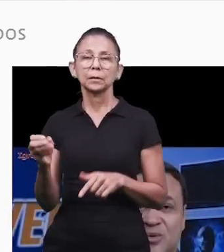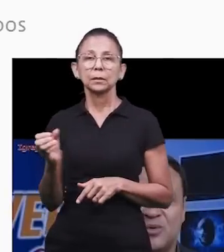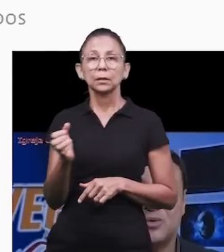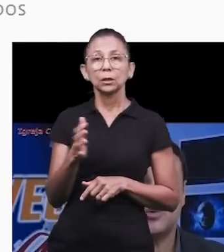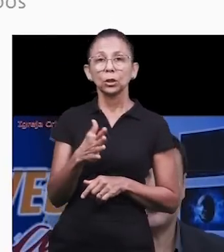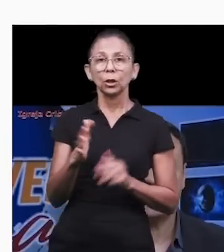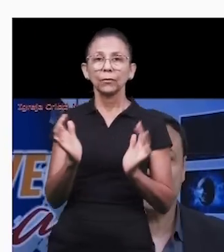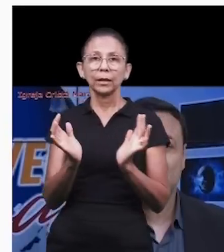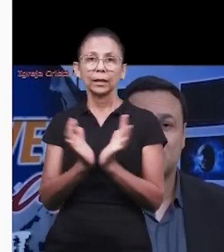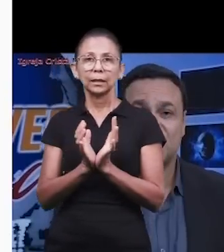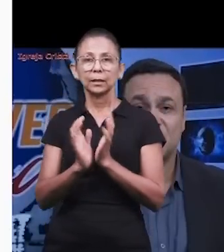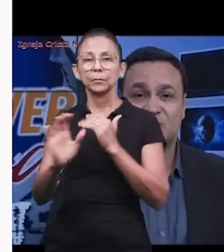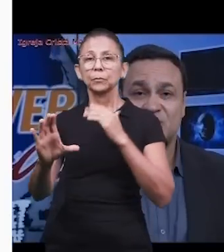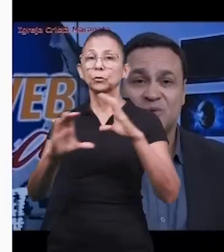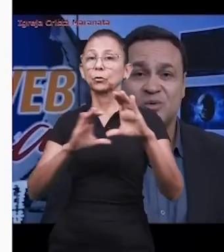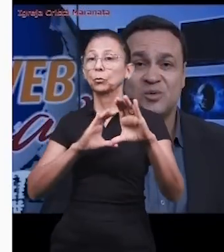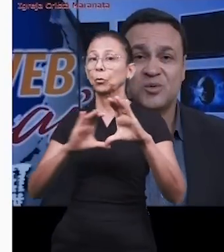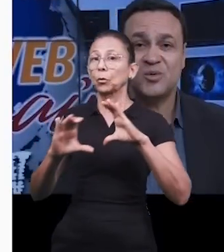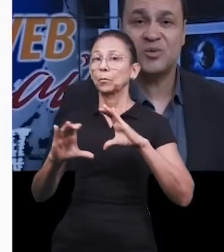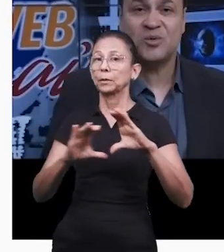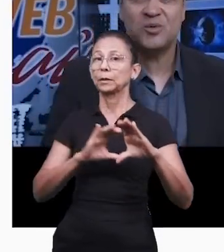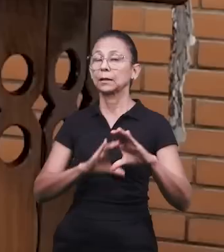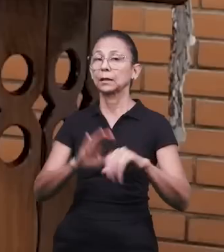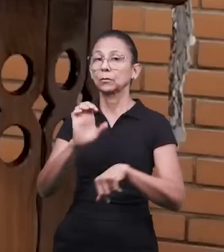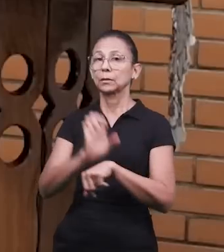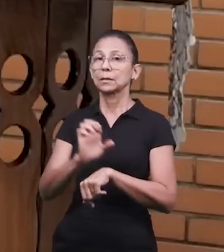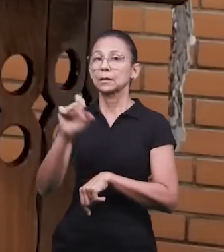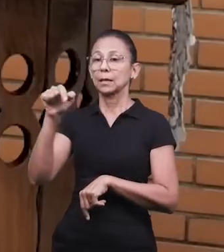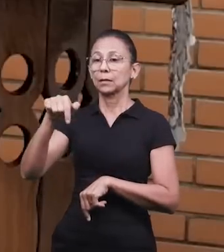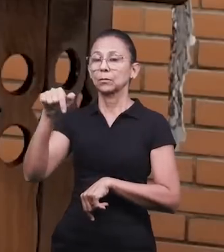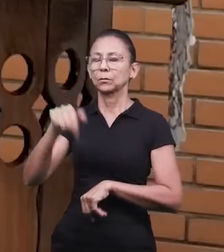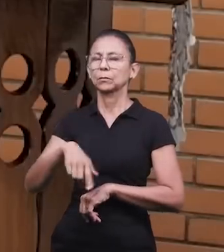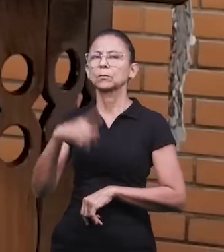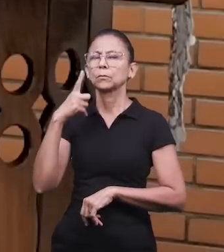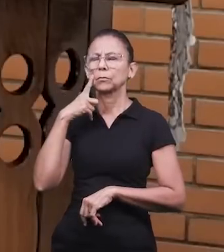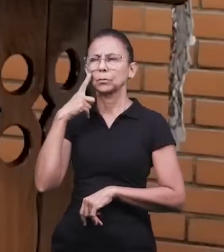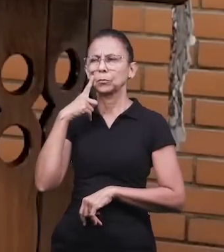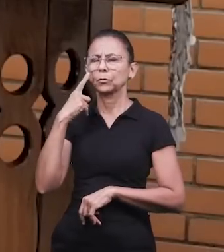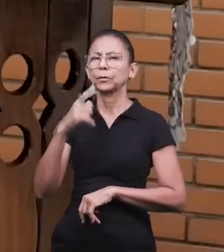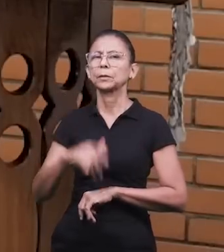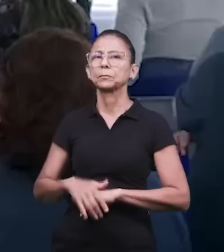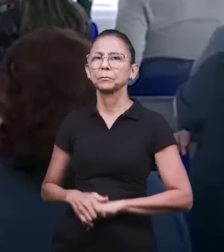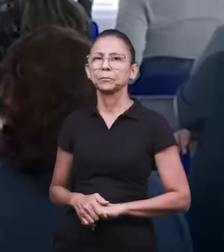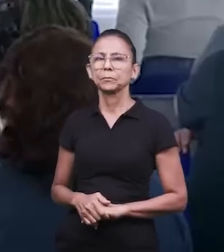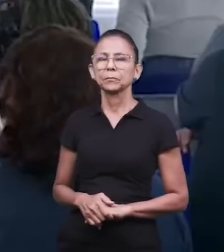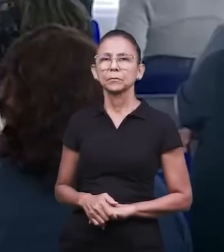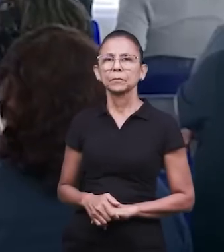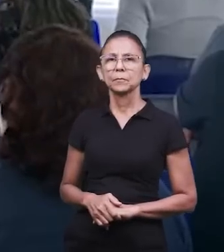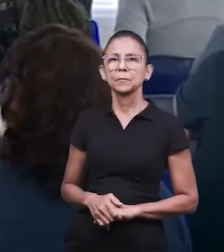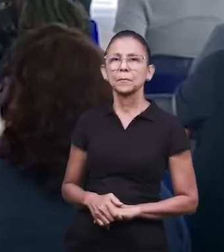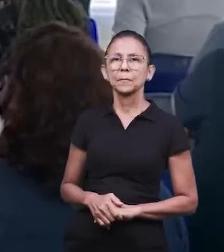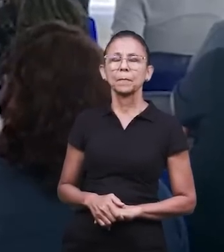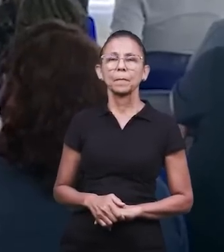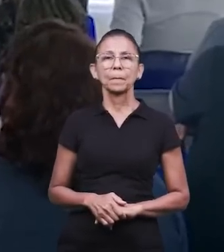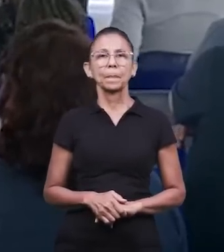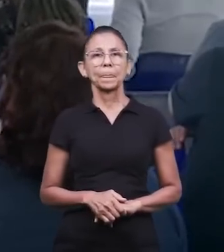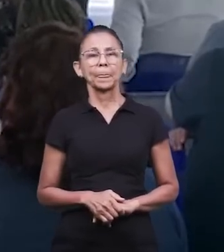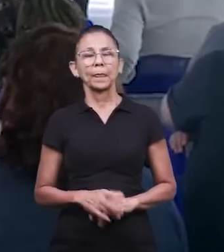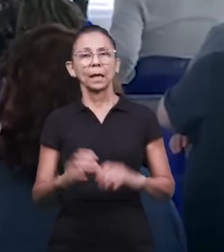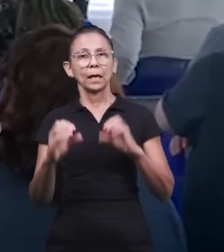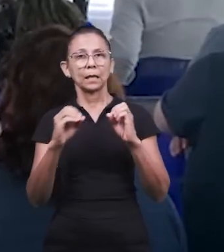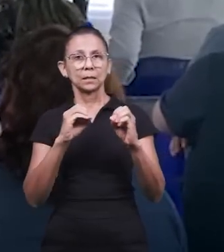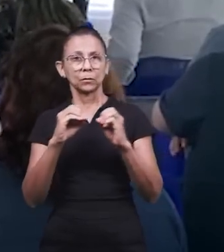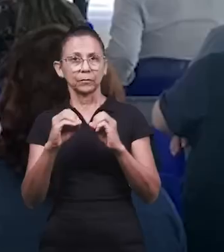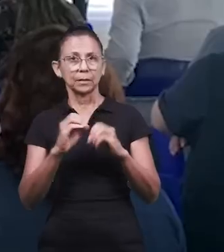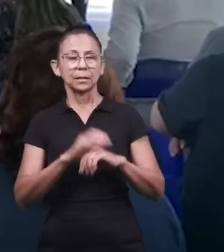recém-criada equipe de comunicação desse estado. Vamos ver aí um pouquinho de como foi esse momento. Essa oficina de teoria e